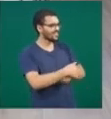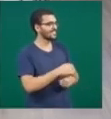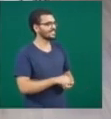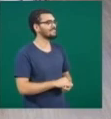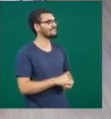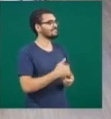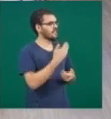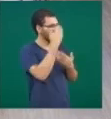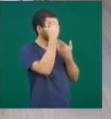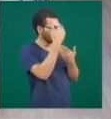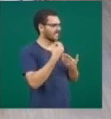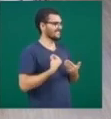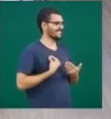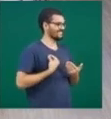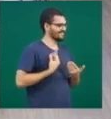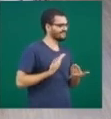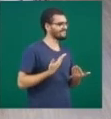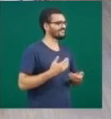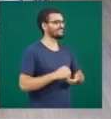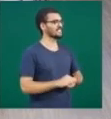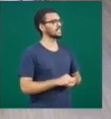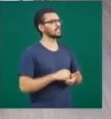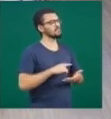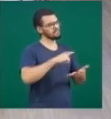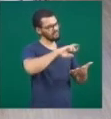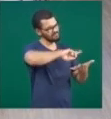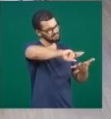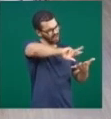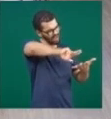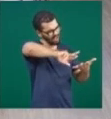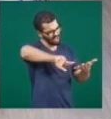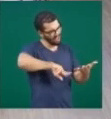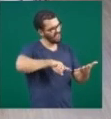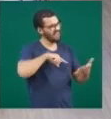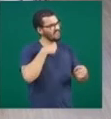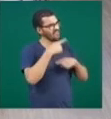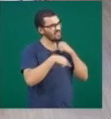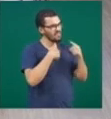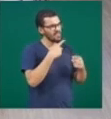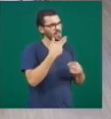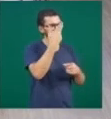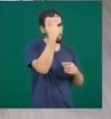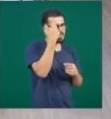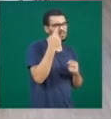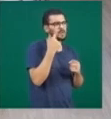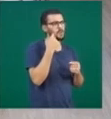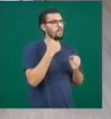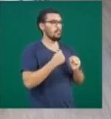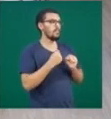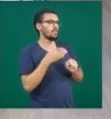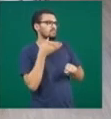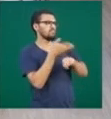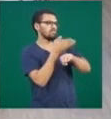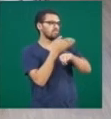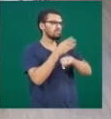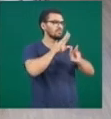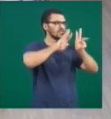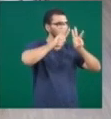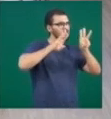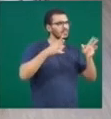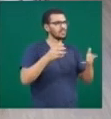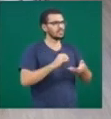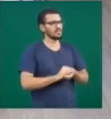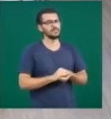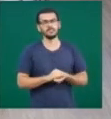viu, pela presença aqui no TV Notícias. É sempre uma honra estar aqui. Bom, são muitas as questões de dúvidas, né? A pessoa Sim. também pode conferir na internet, enfim, acho que a gente pode ir para um outro lado.